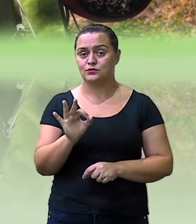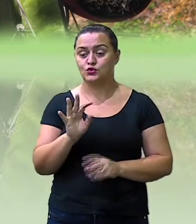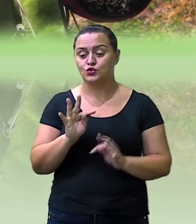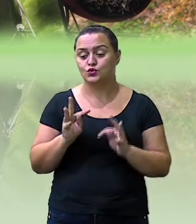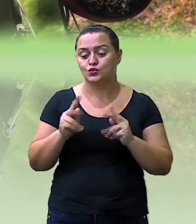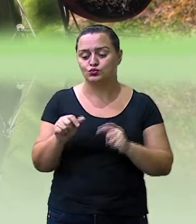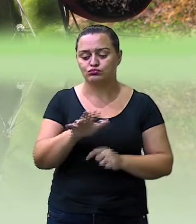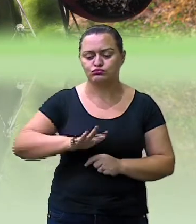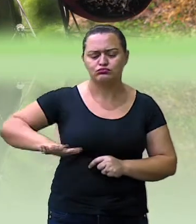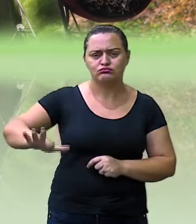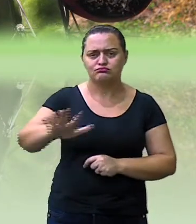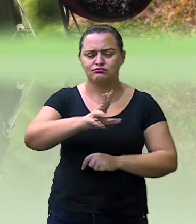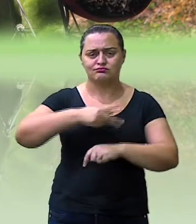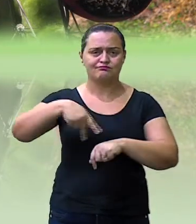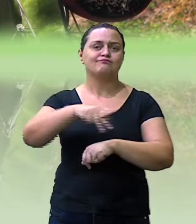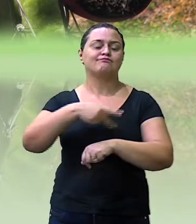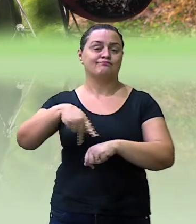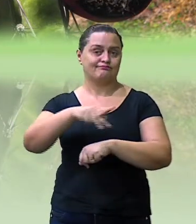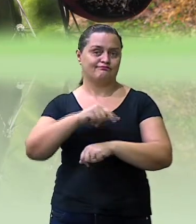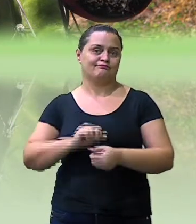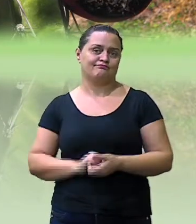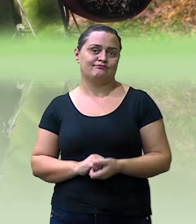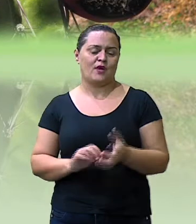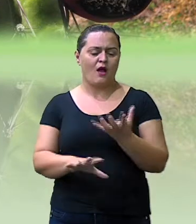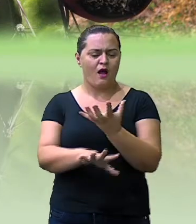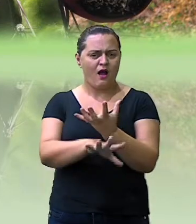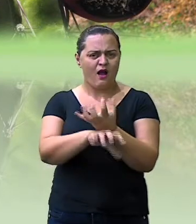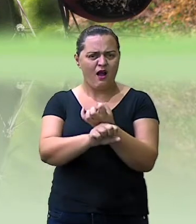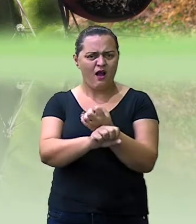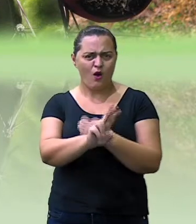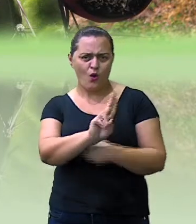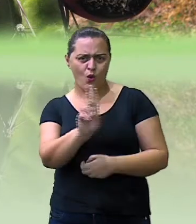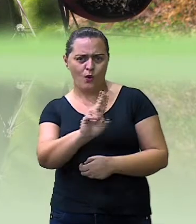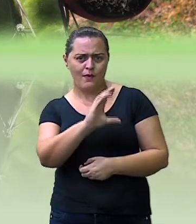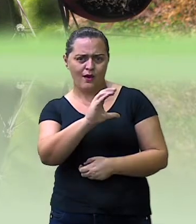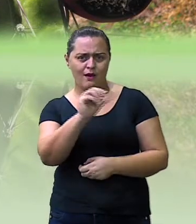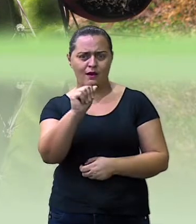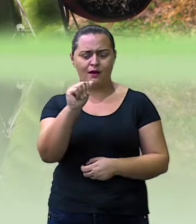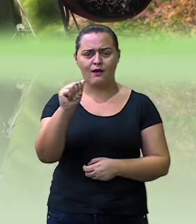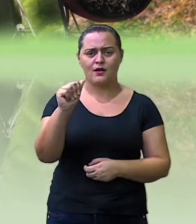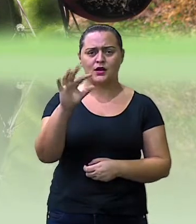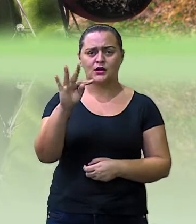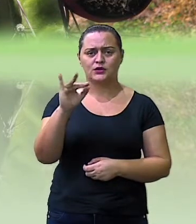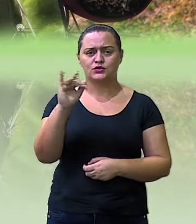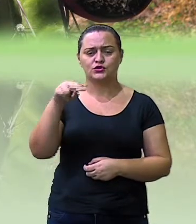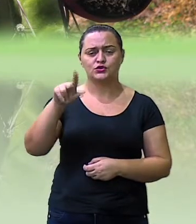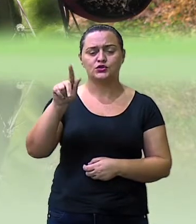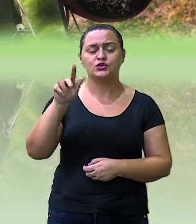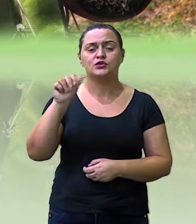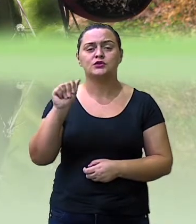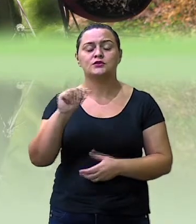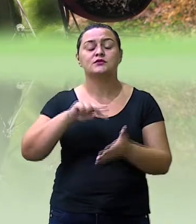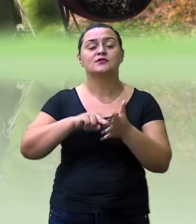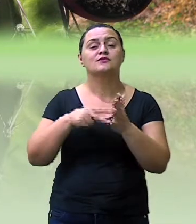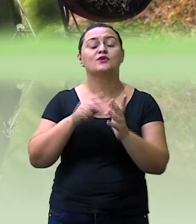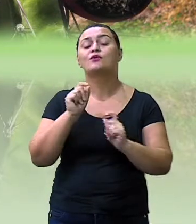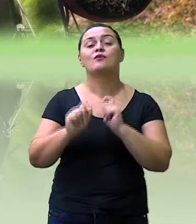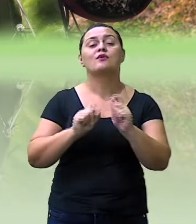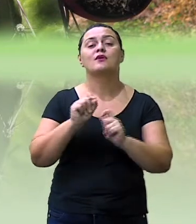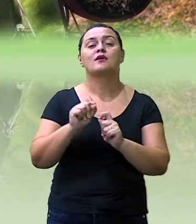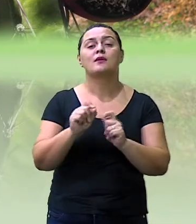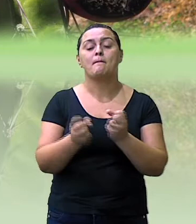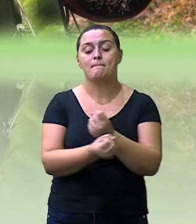O nome Caatinga significa, em Tupi-Guarani, Mata Branca. Esse nome